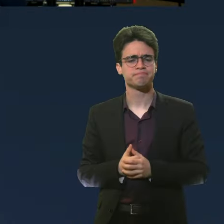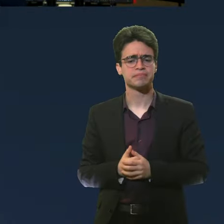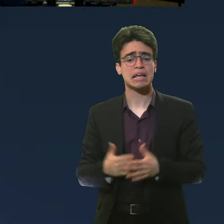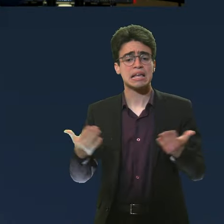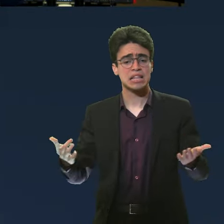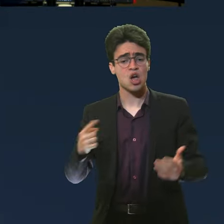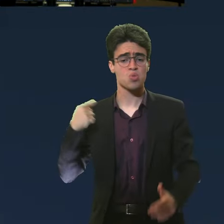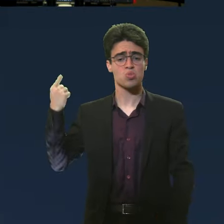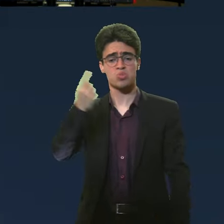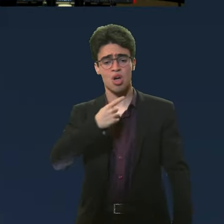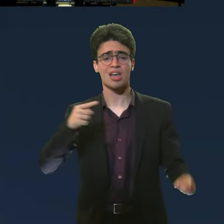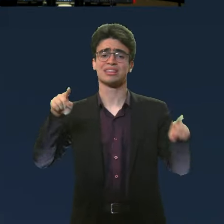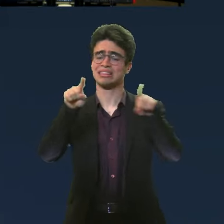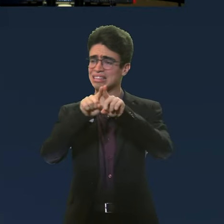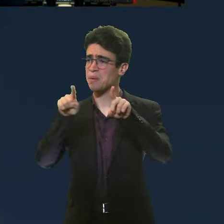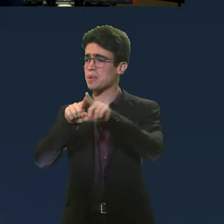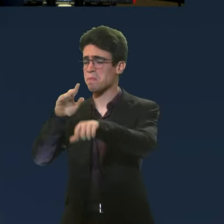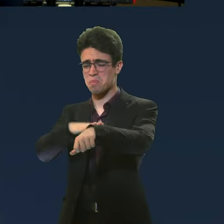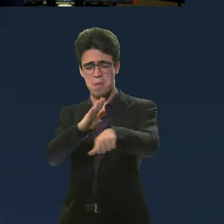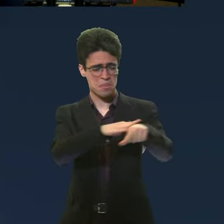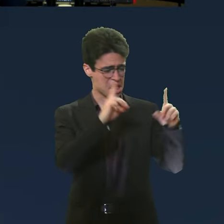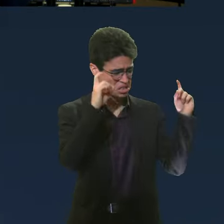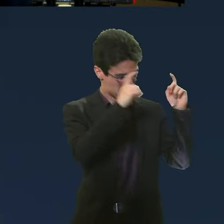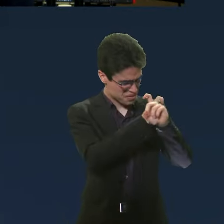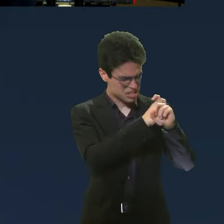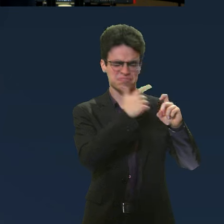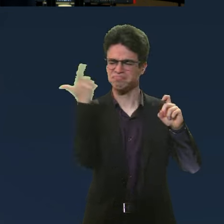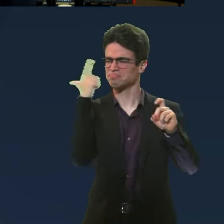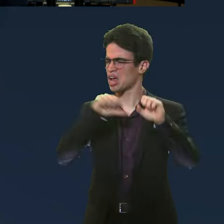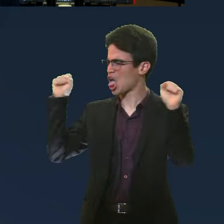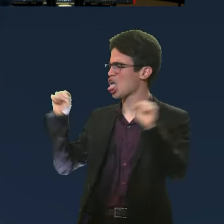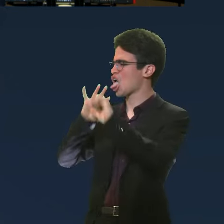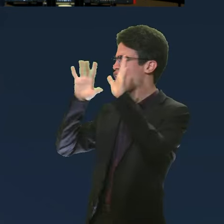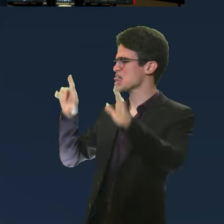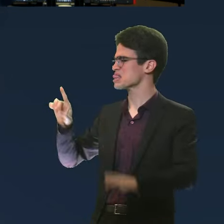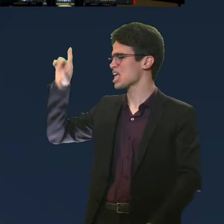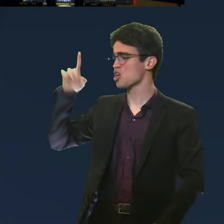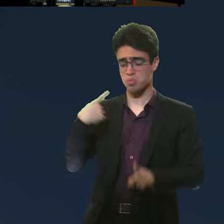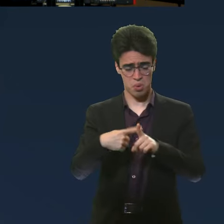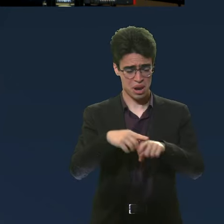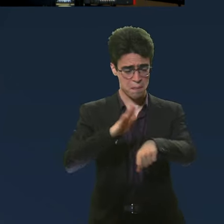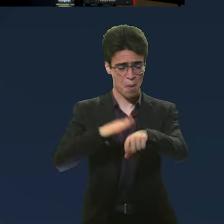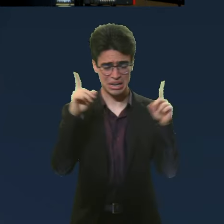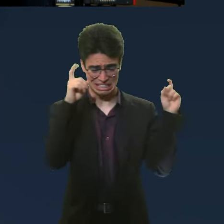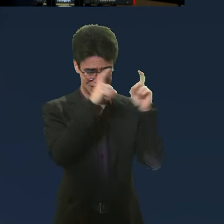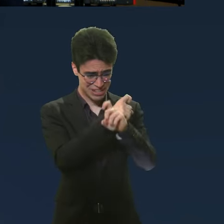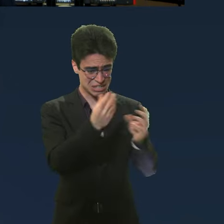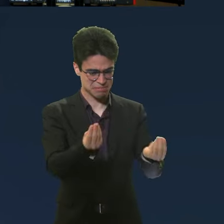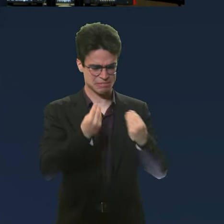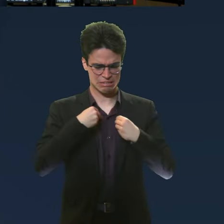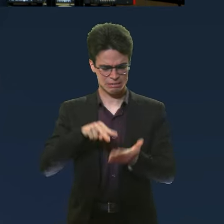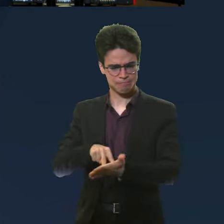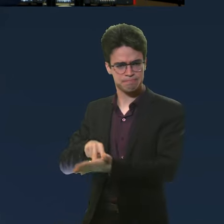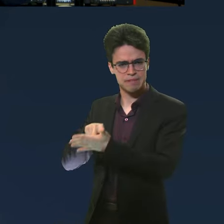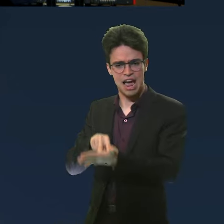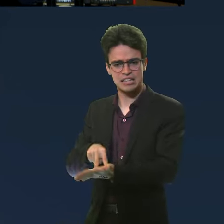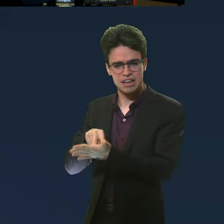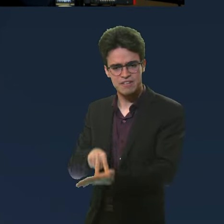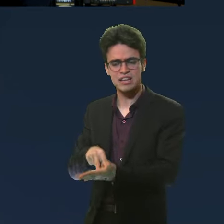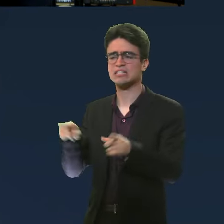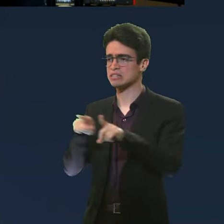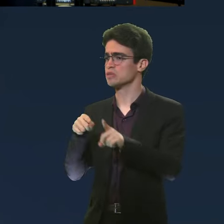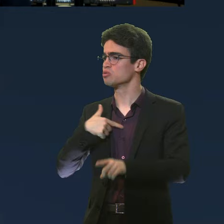nos gloriamos nas tribulações, porque sabemos que a tribulação produz perseverança. A perseverança é um